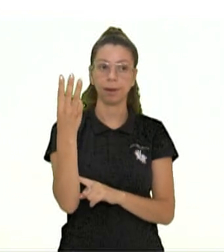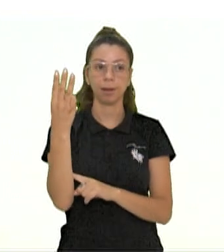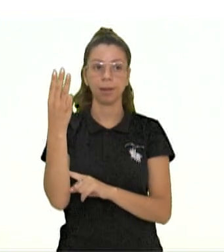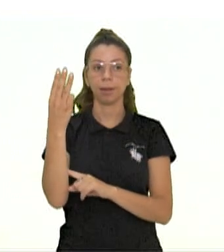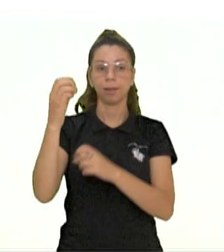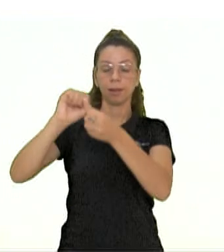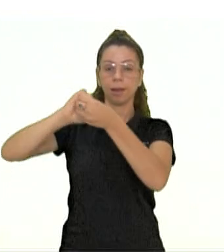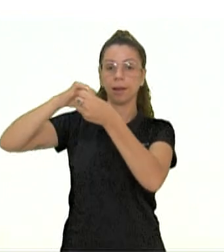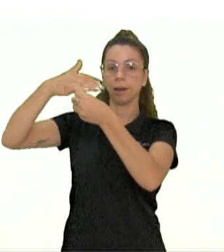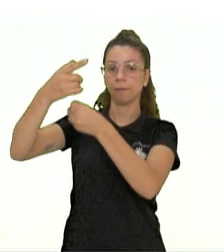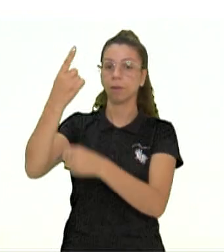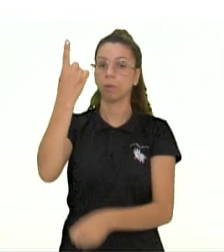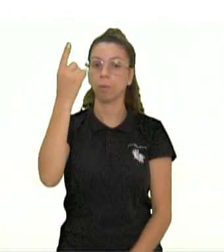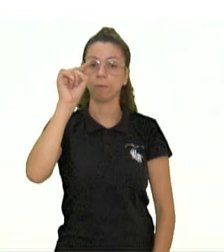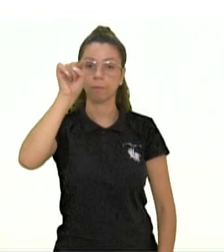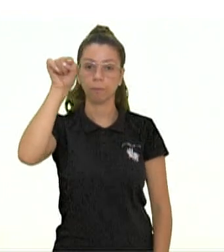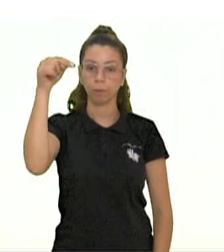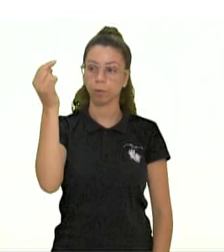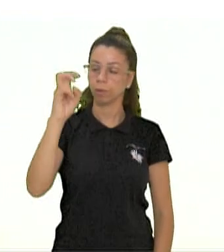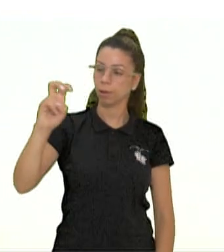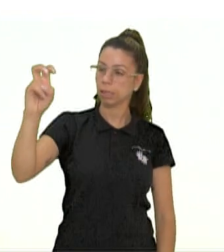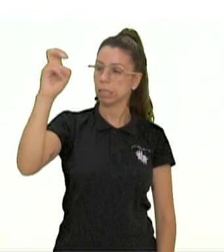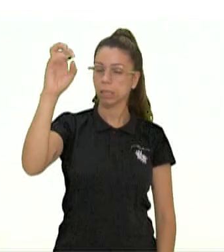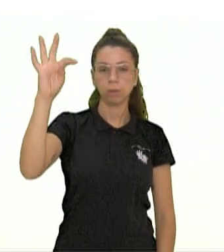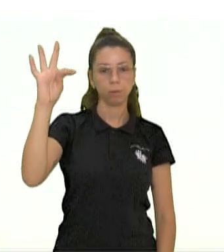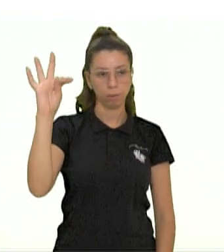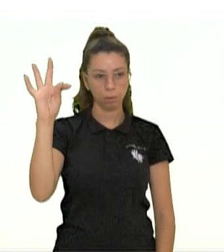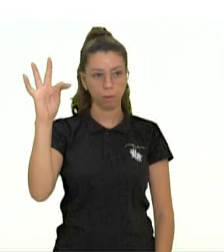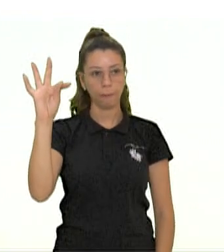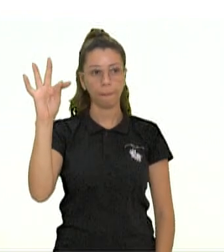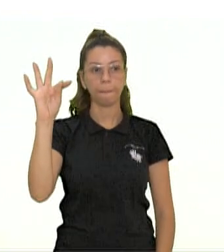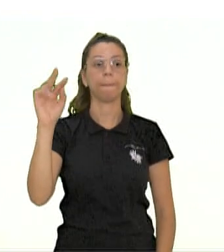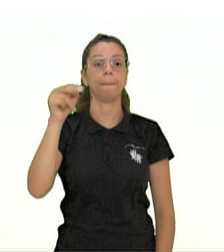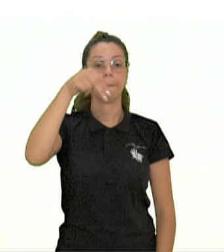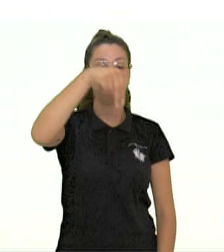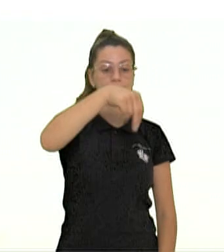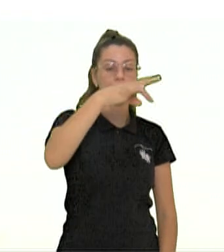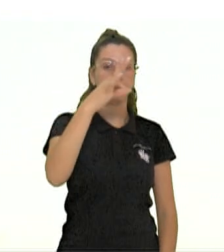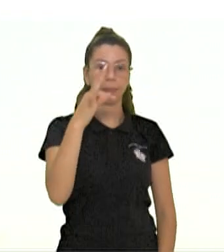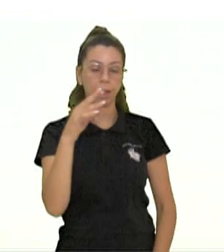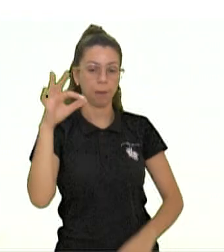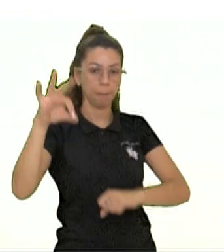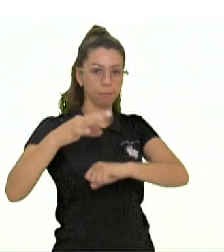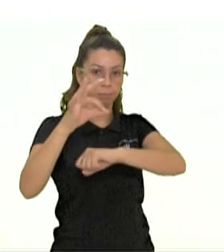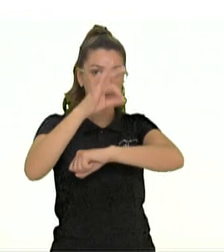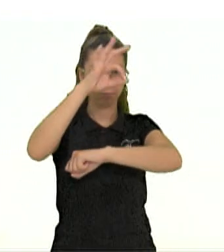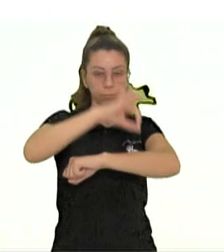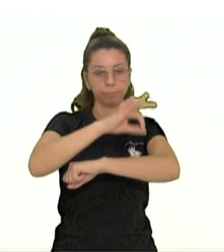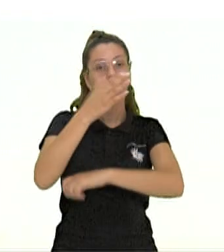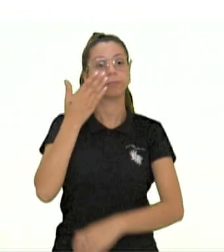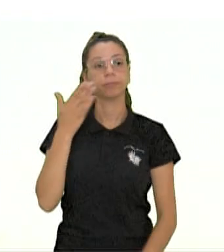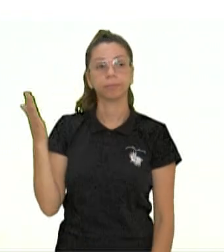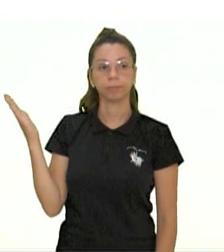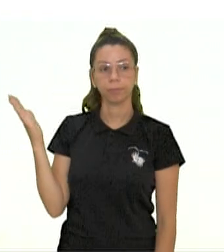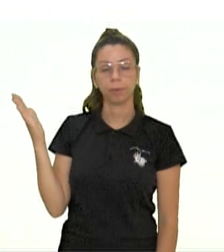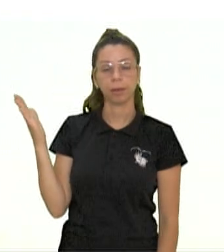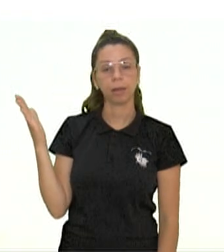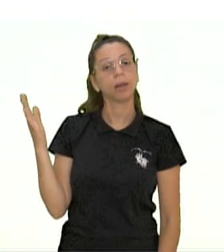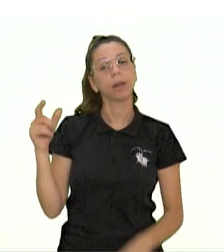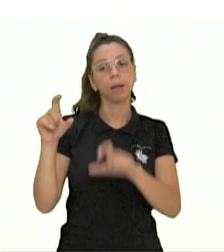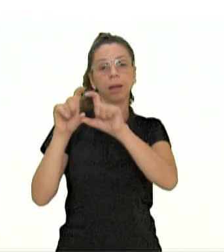1,5T. Então, o número N de mosquitos é dado por essa equação aqui, por essa